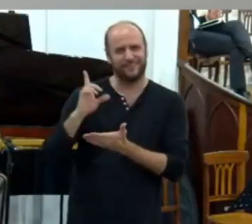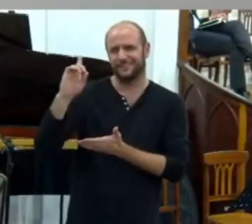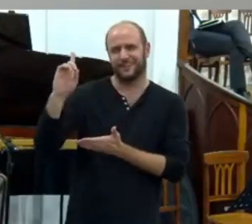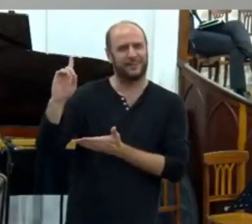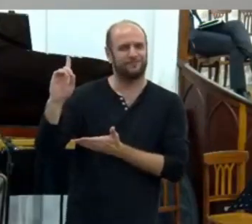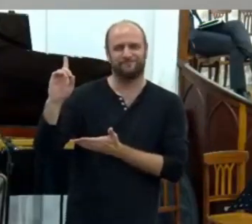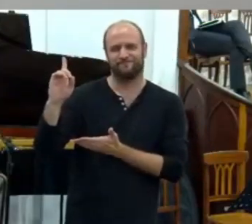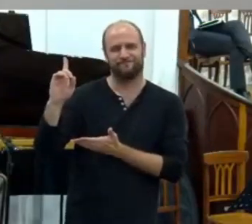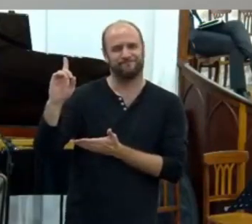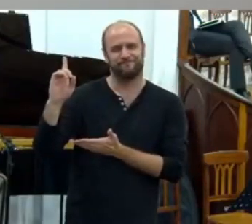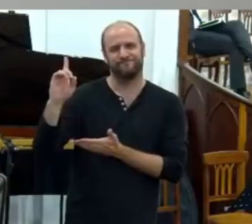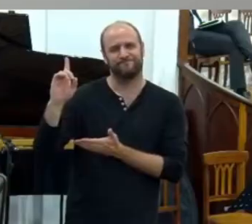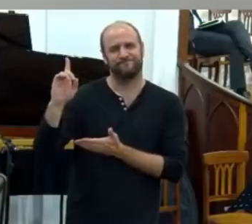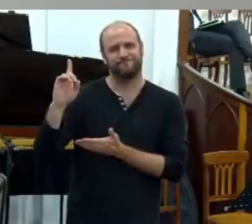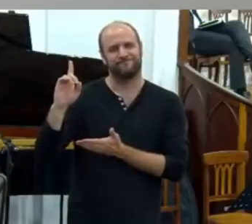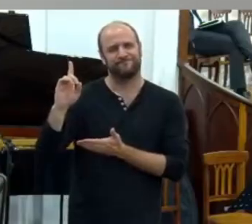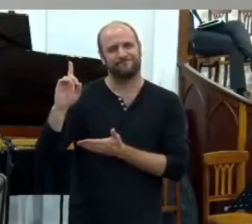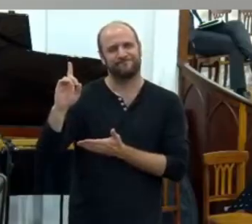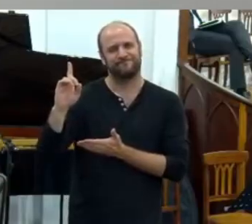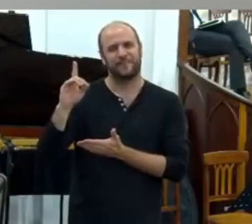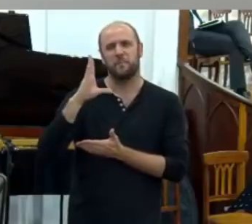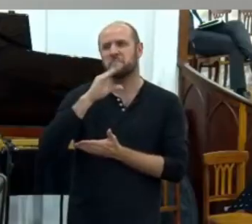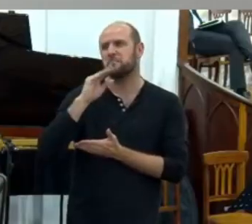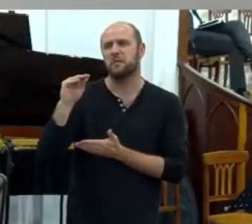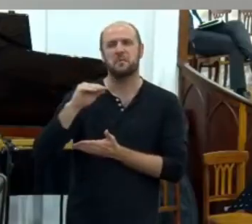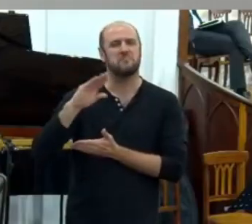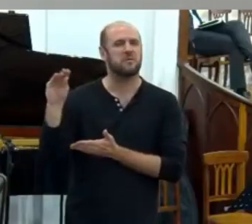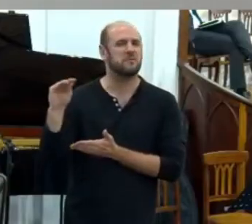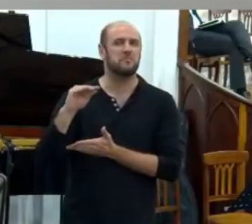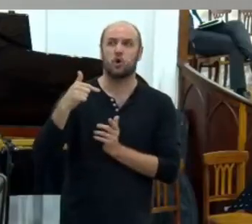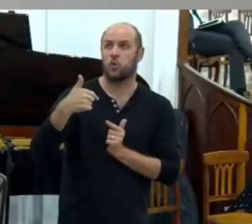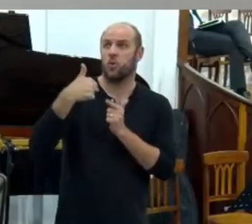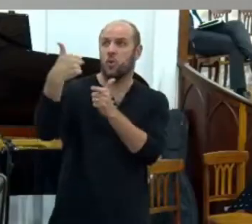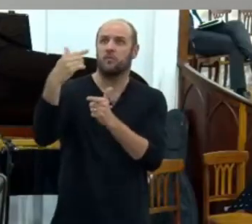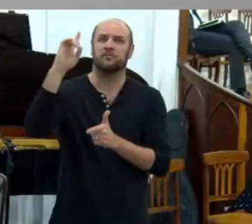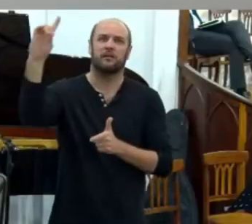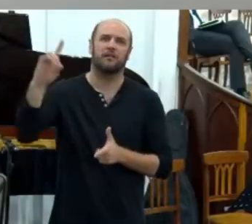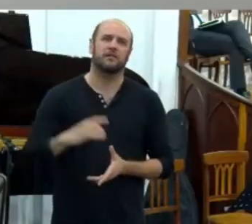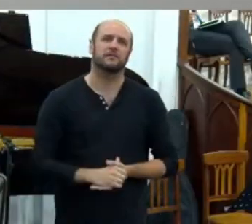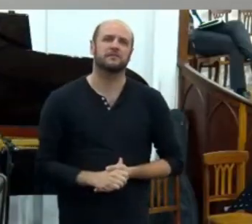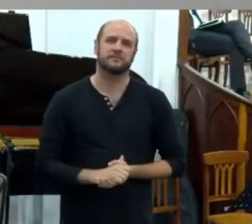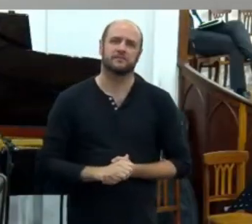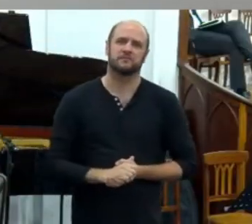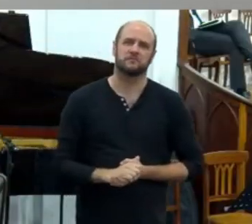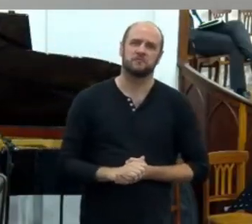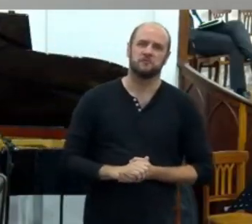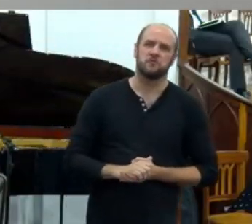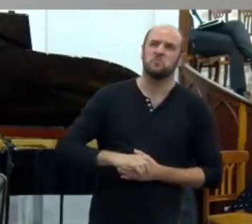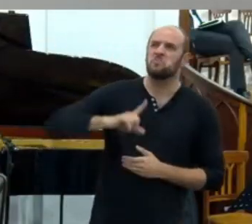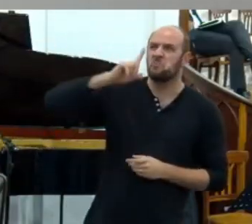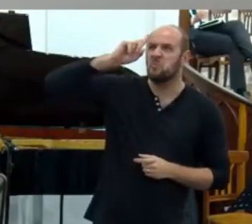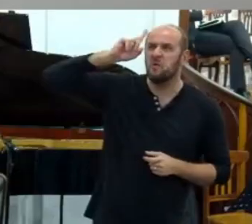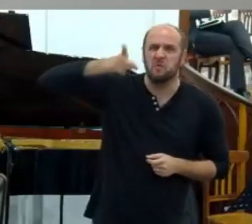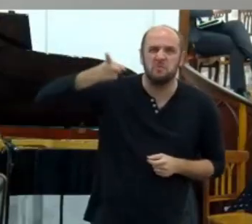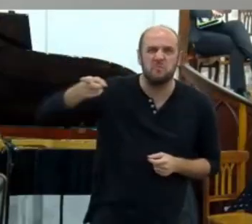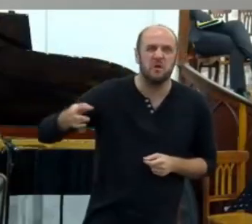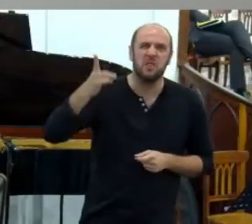Deus, que murmurou contra Deus, que acusou a Deus